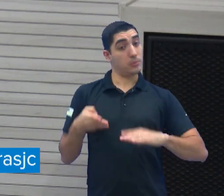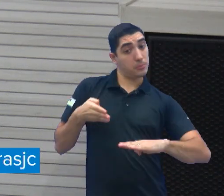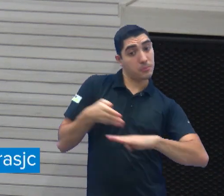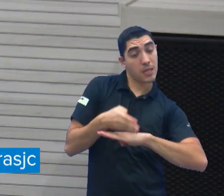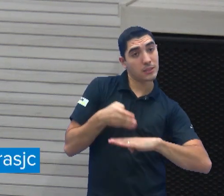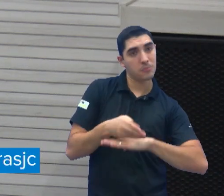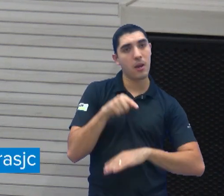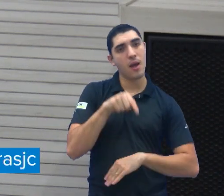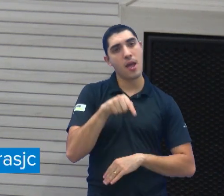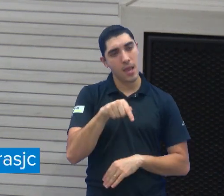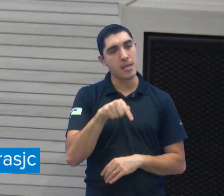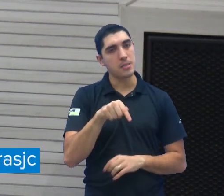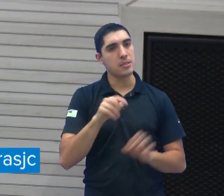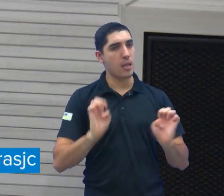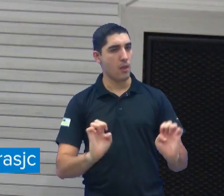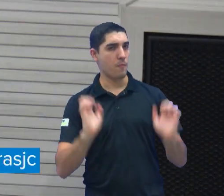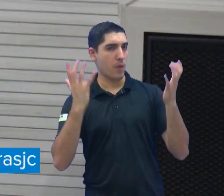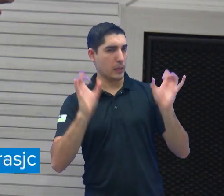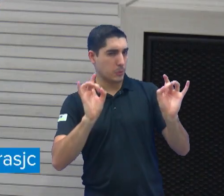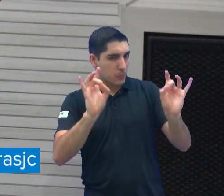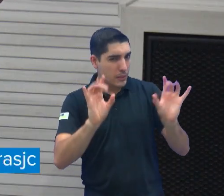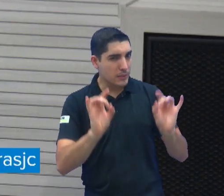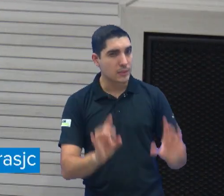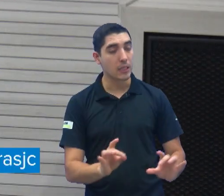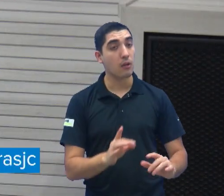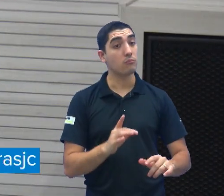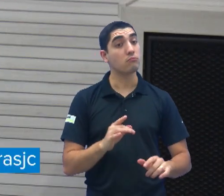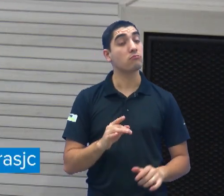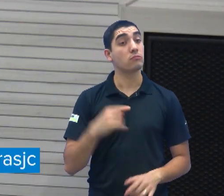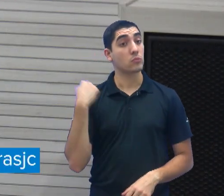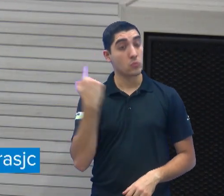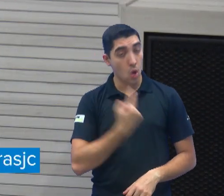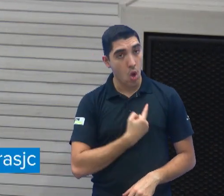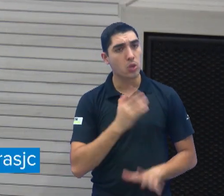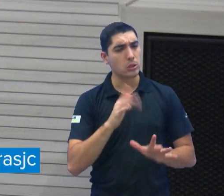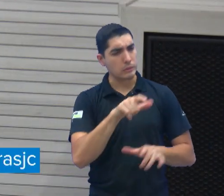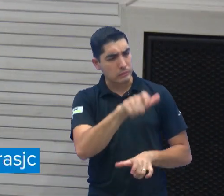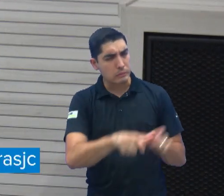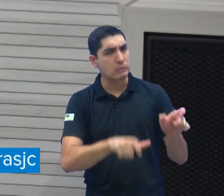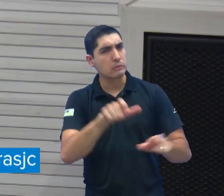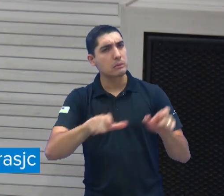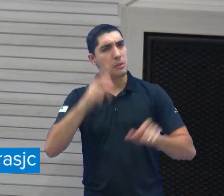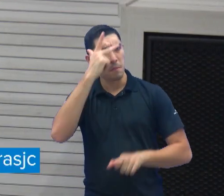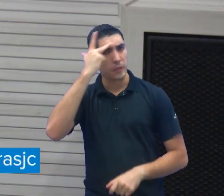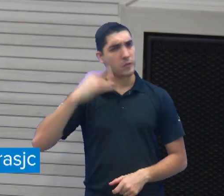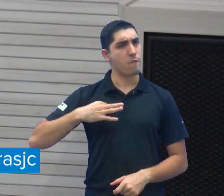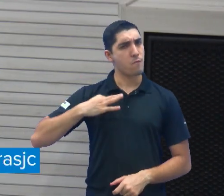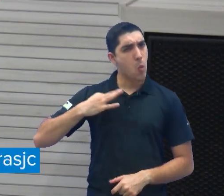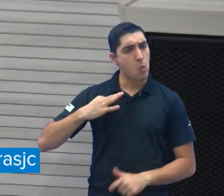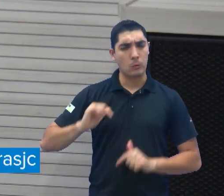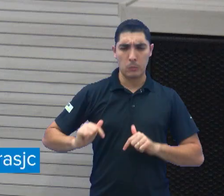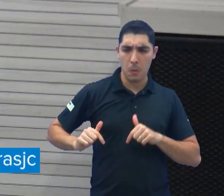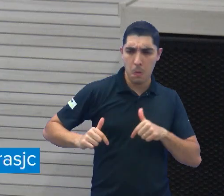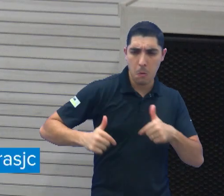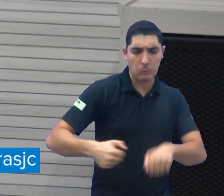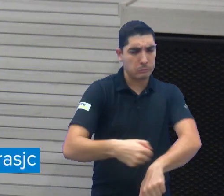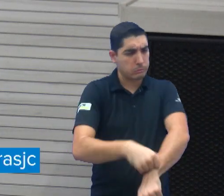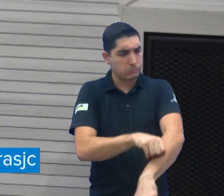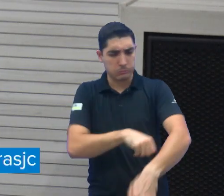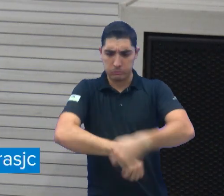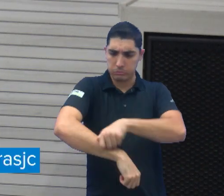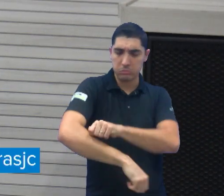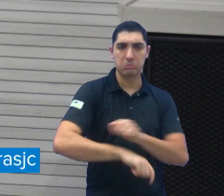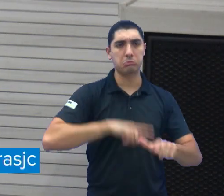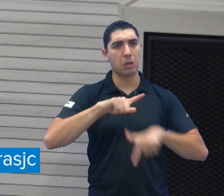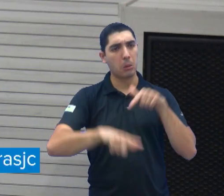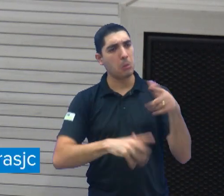celebração desse jubileu, onde o esforço e a dedicação de tantos voluntários serão reconhecidos com honra ao